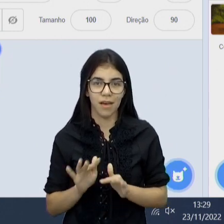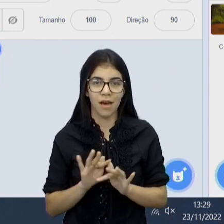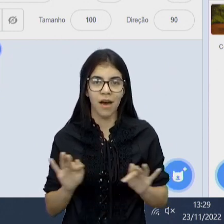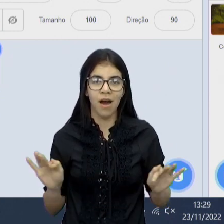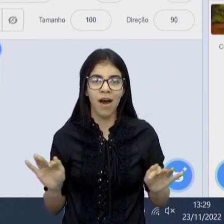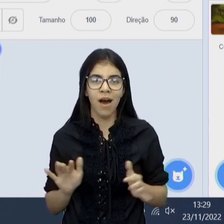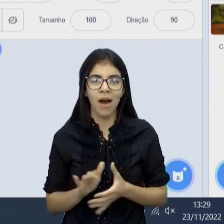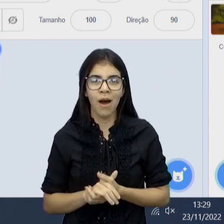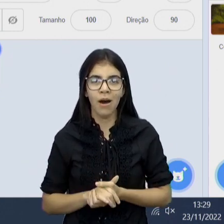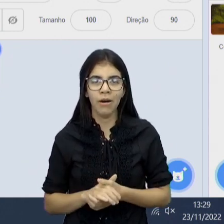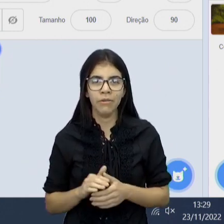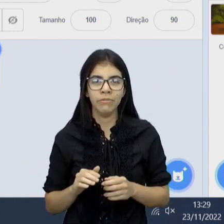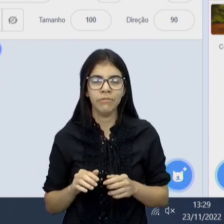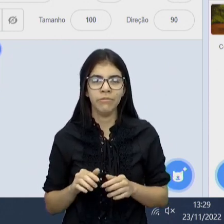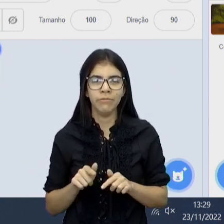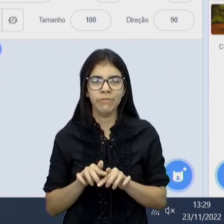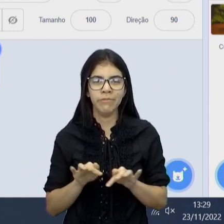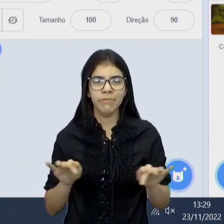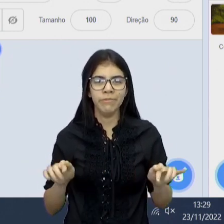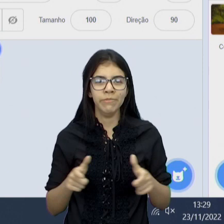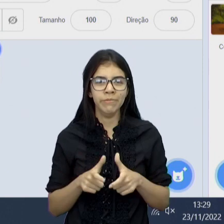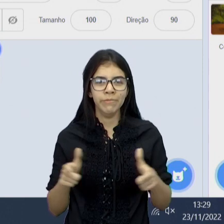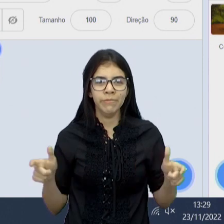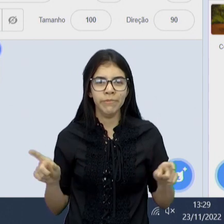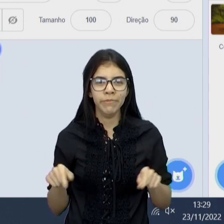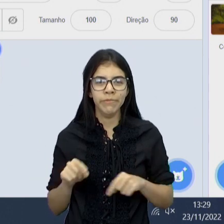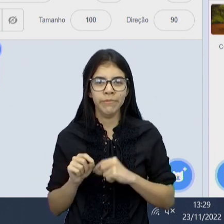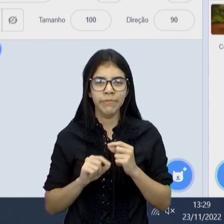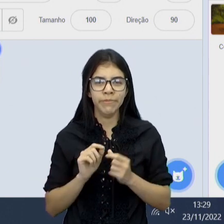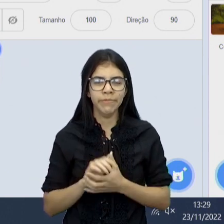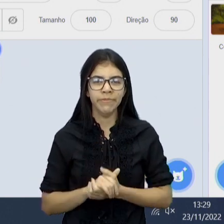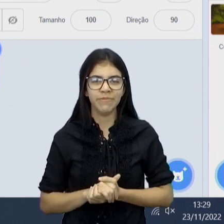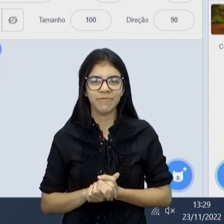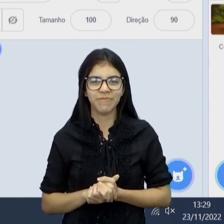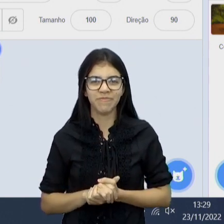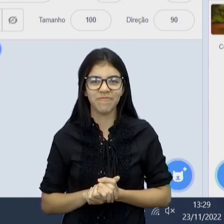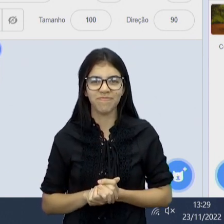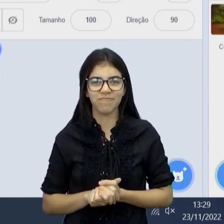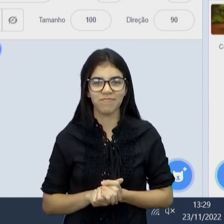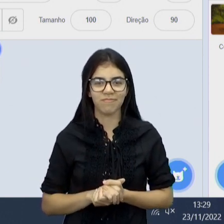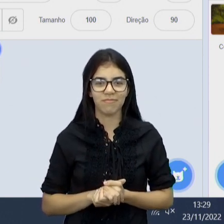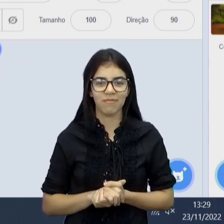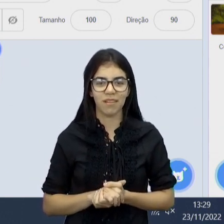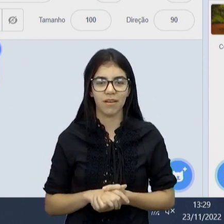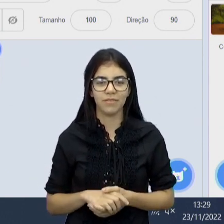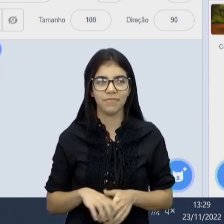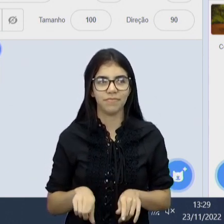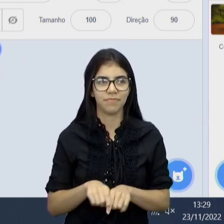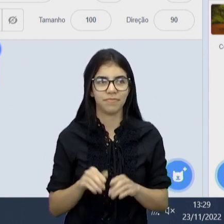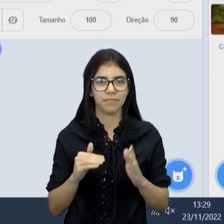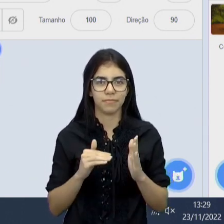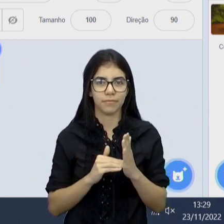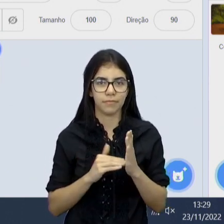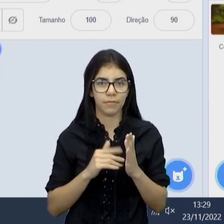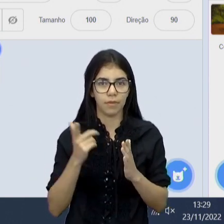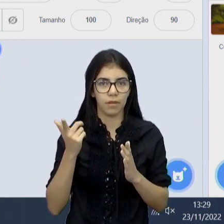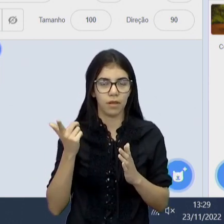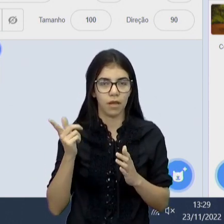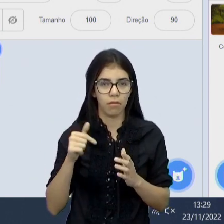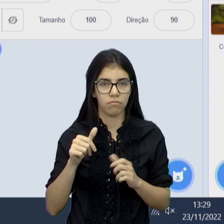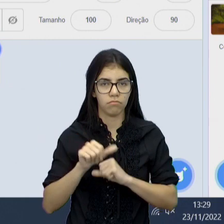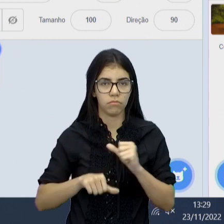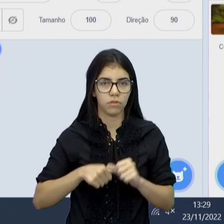maior. Adorei brincar com você. Exclamação. E a última coisa que você vai mudar, muda os